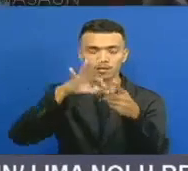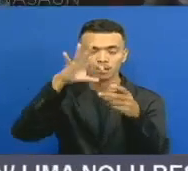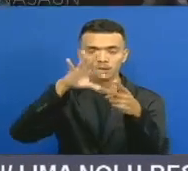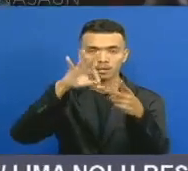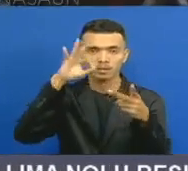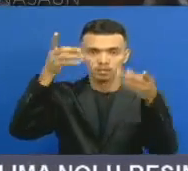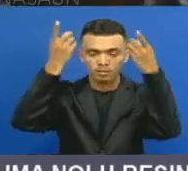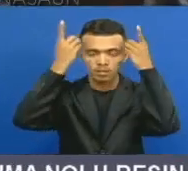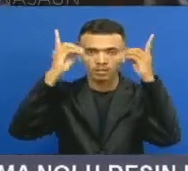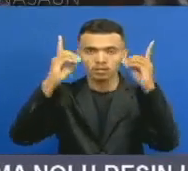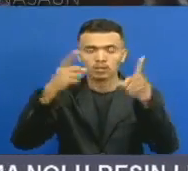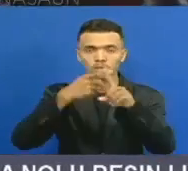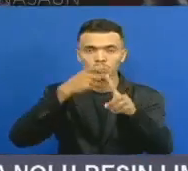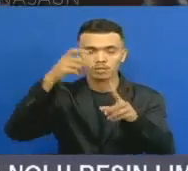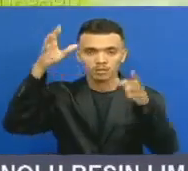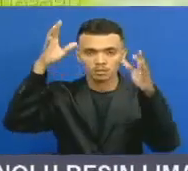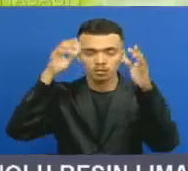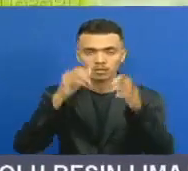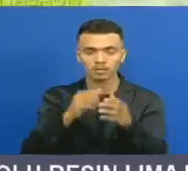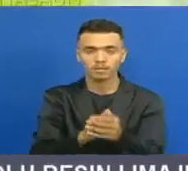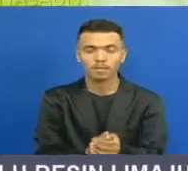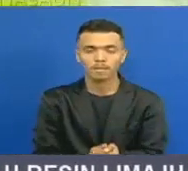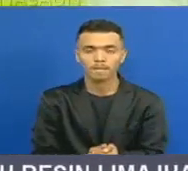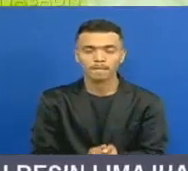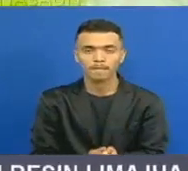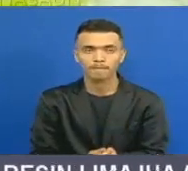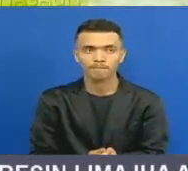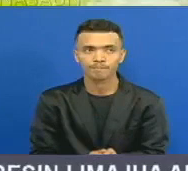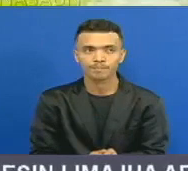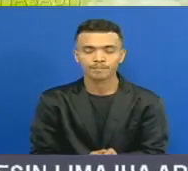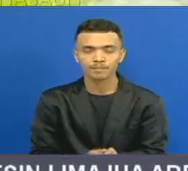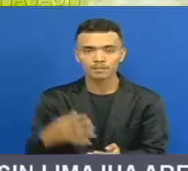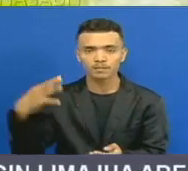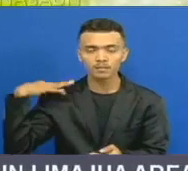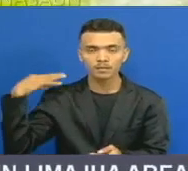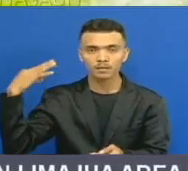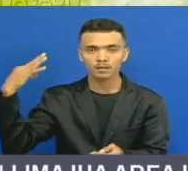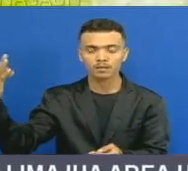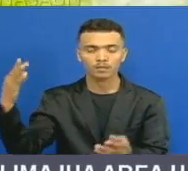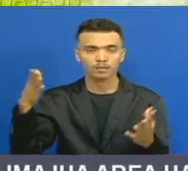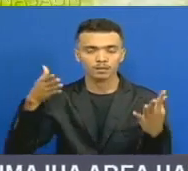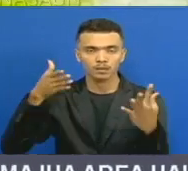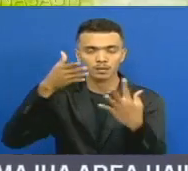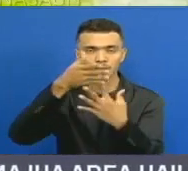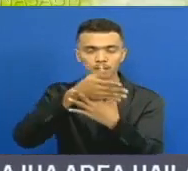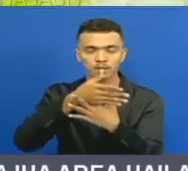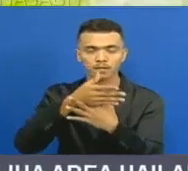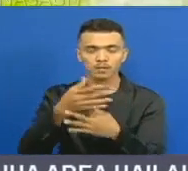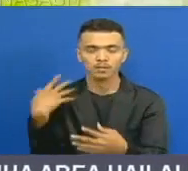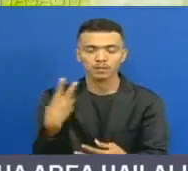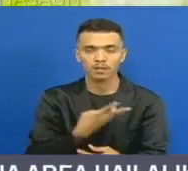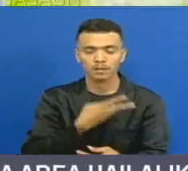ona husi presidente da república. Cari sira candidato sira mema sira se passa sira nepe ami